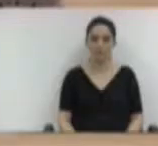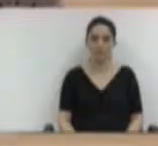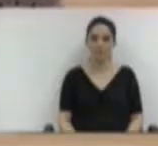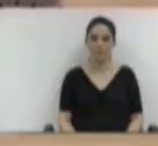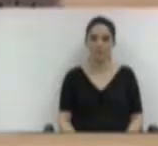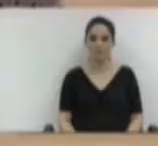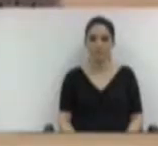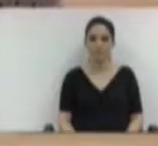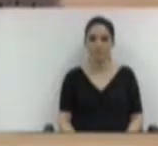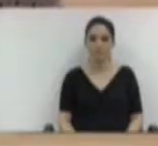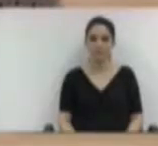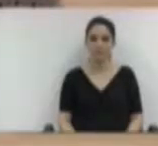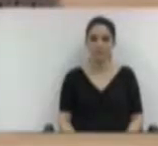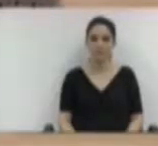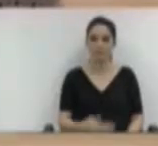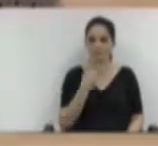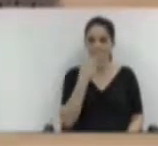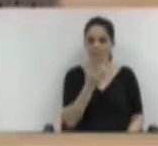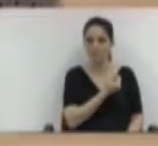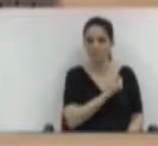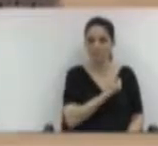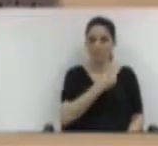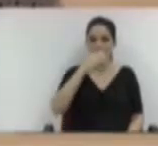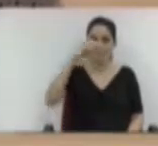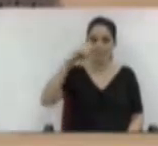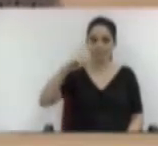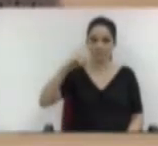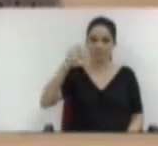Executivo. Requerimento número